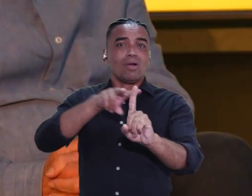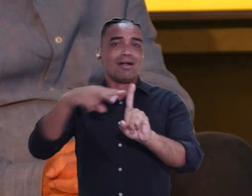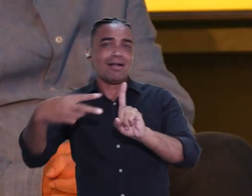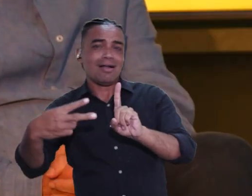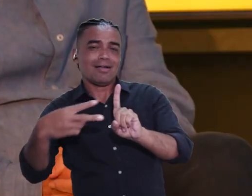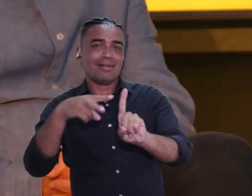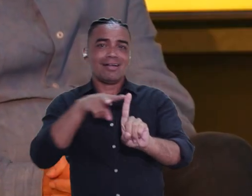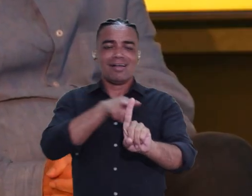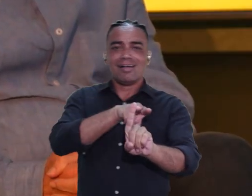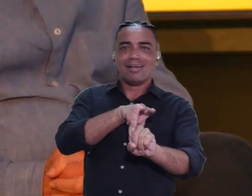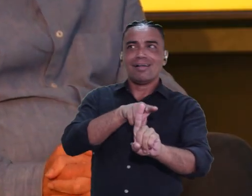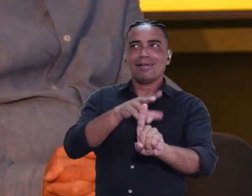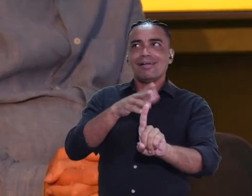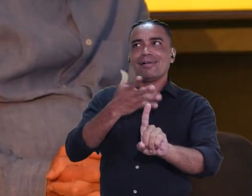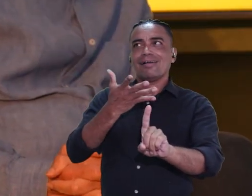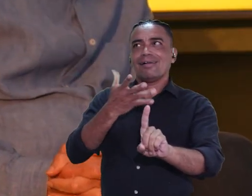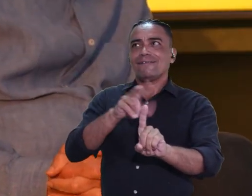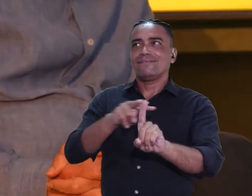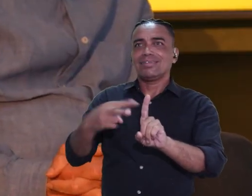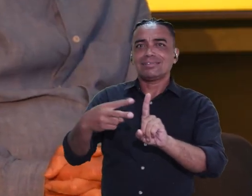interpretação ou uma ótica